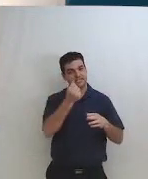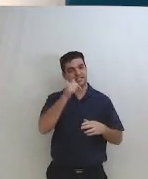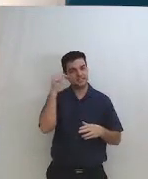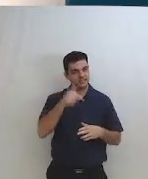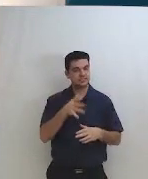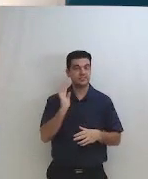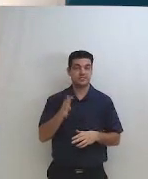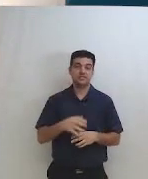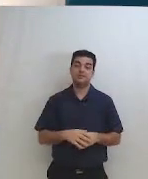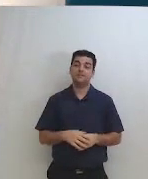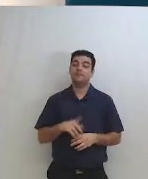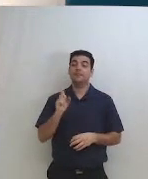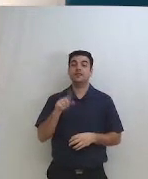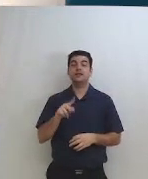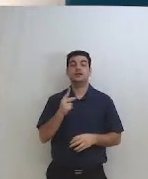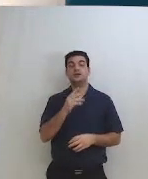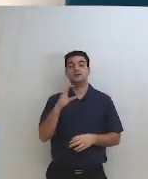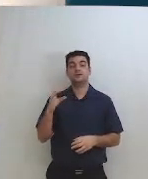habeas corpus